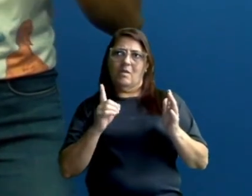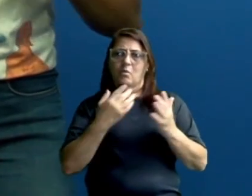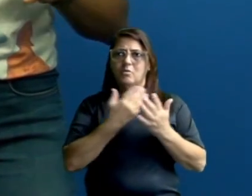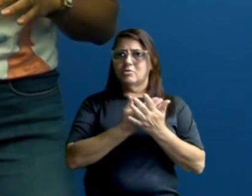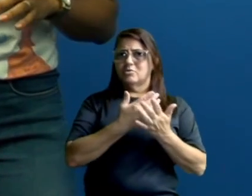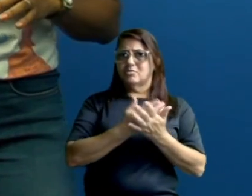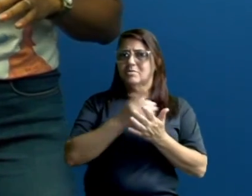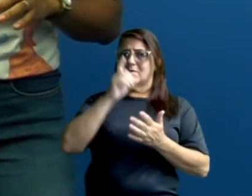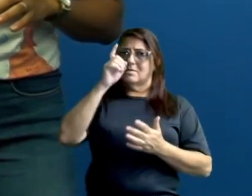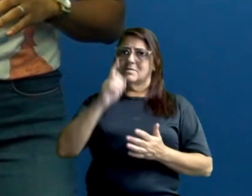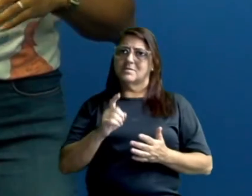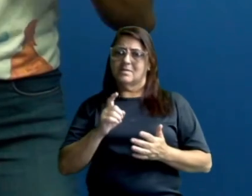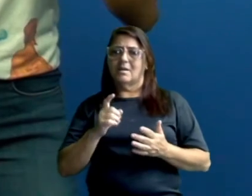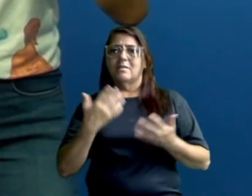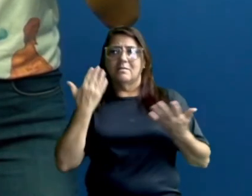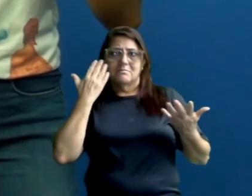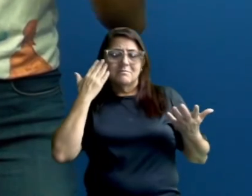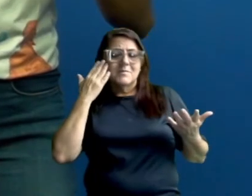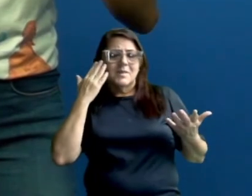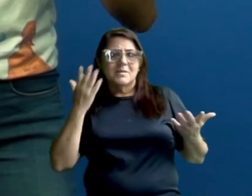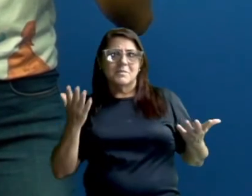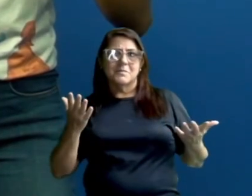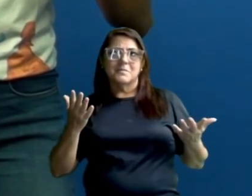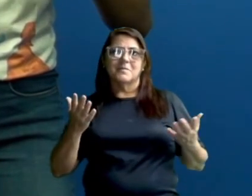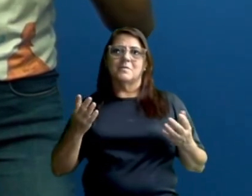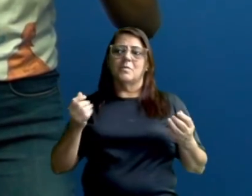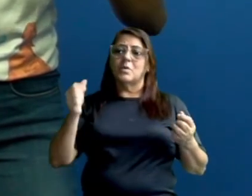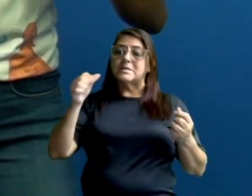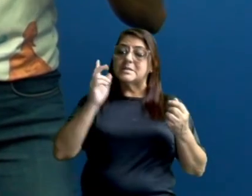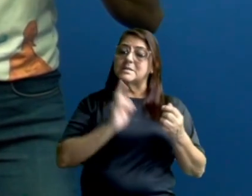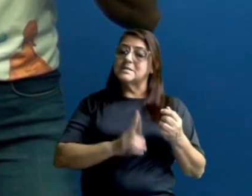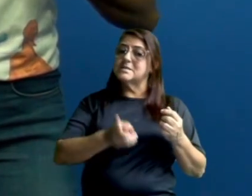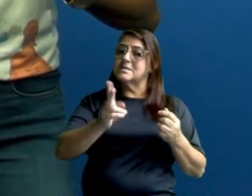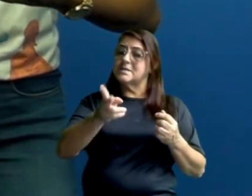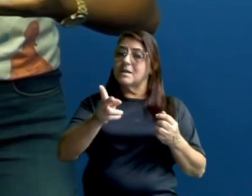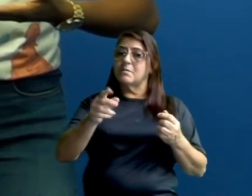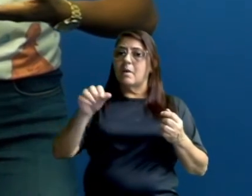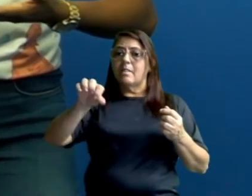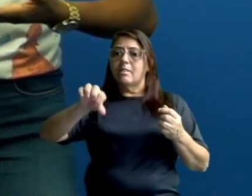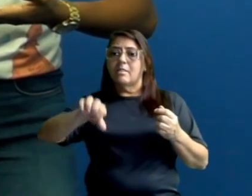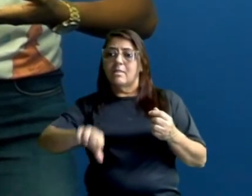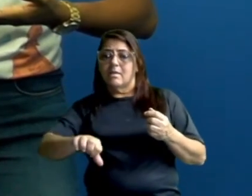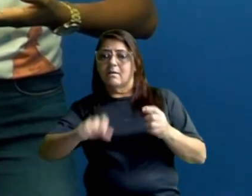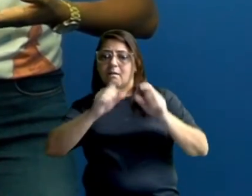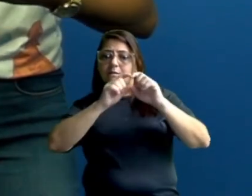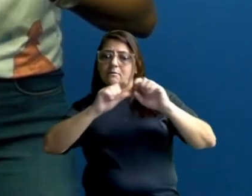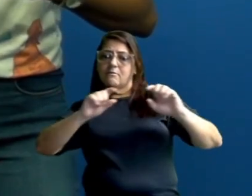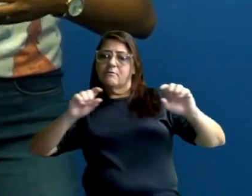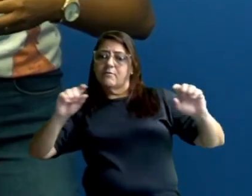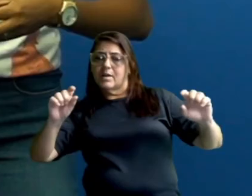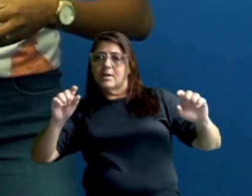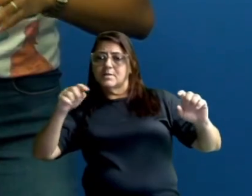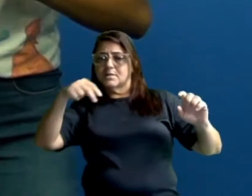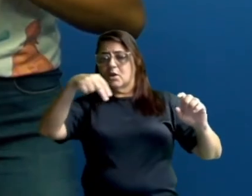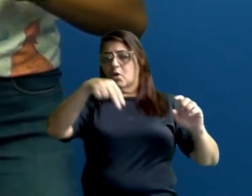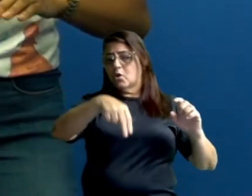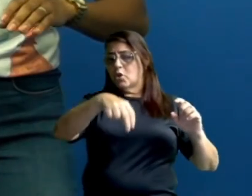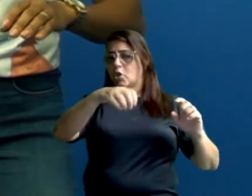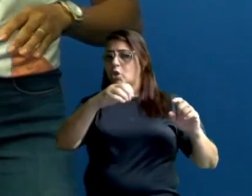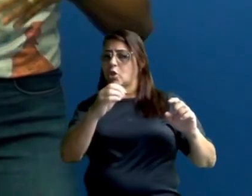isso acontece para todos, tá? Sempre que você for negar uma frase, se você já tem a frase afirmativa, você quer